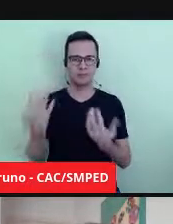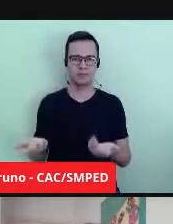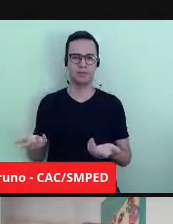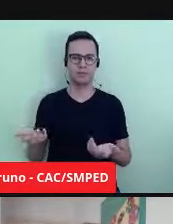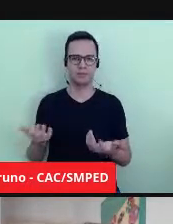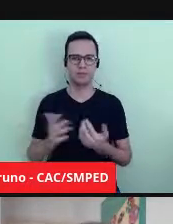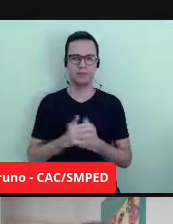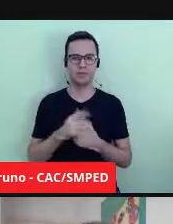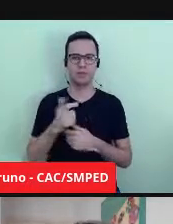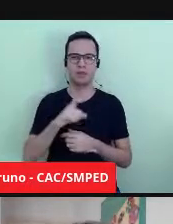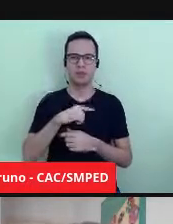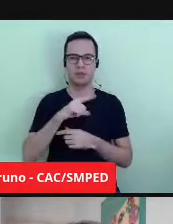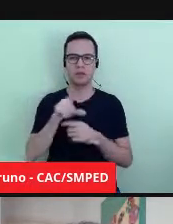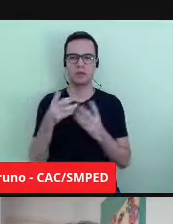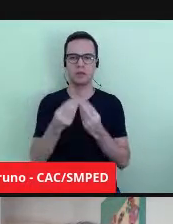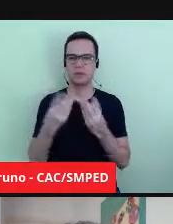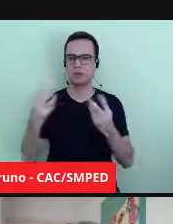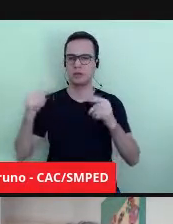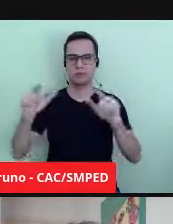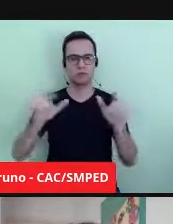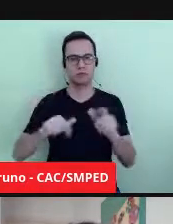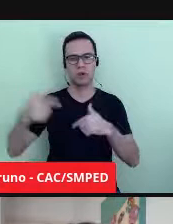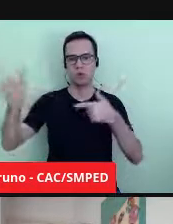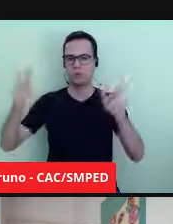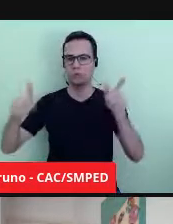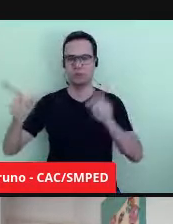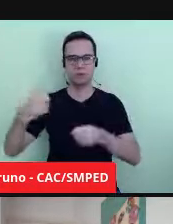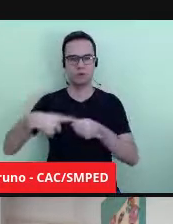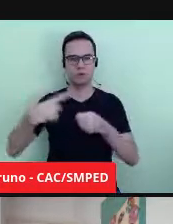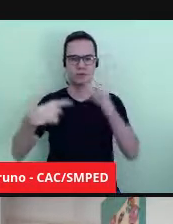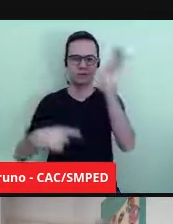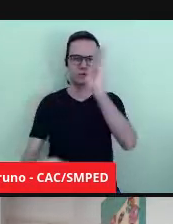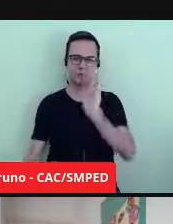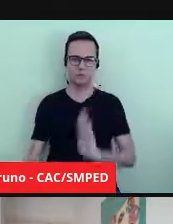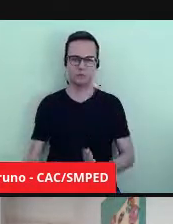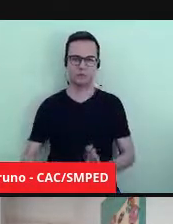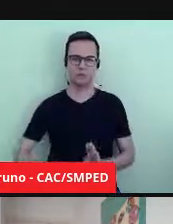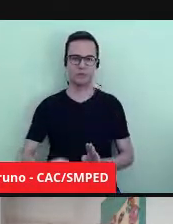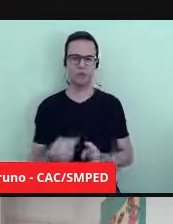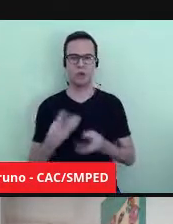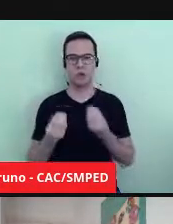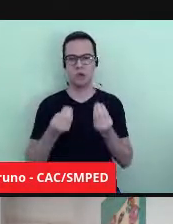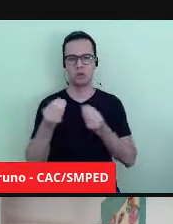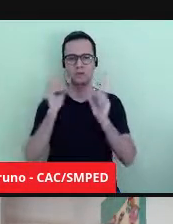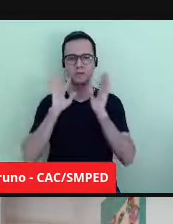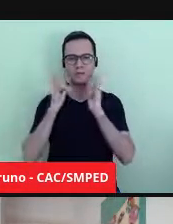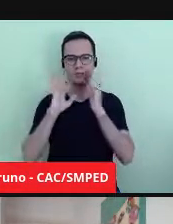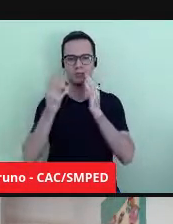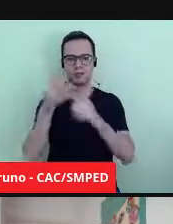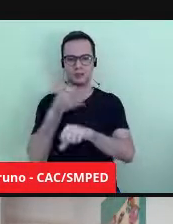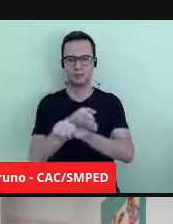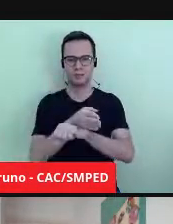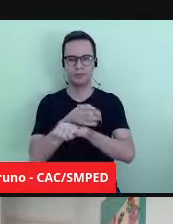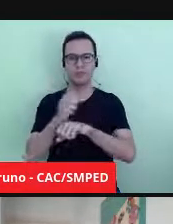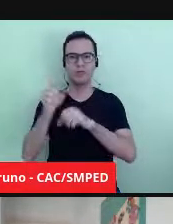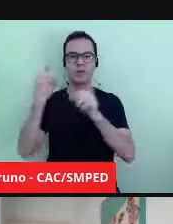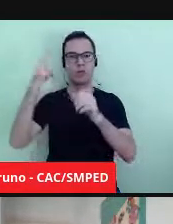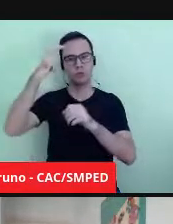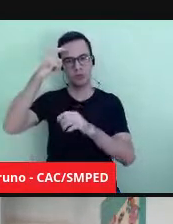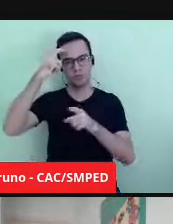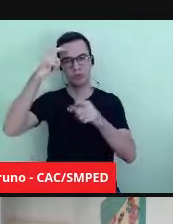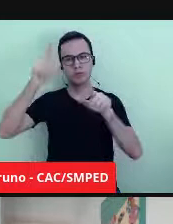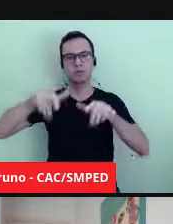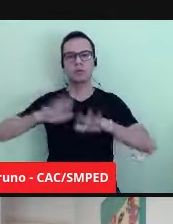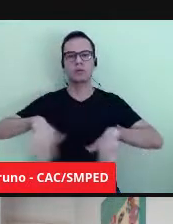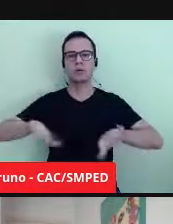se reproduz em diversas outras cidades do Brasil, né? Como pensar acessibilidade e cultura nesses territórios que são